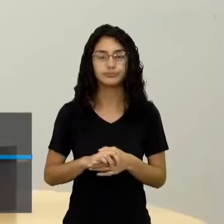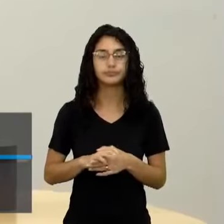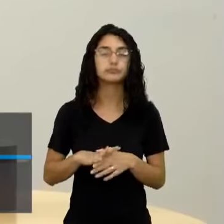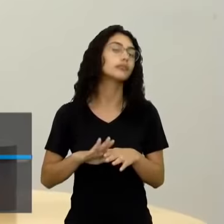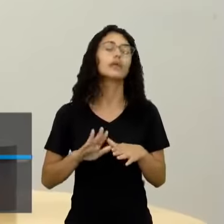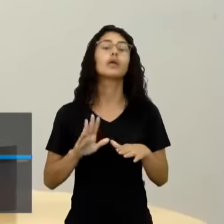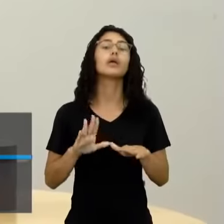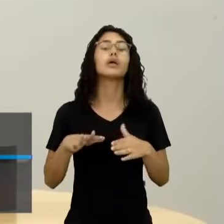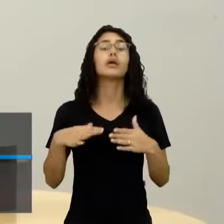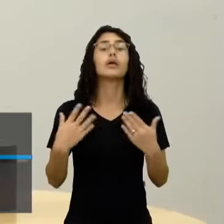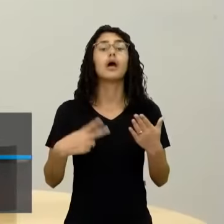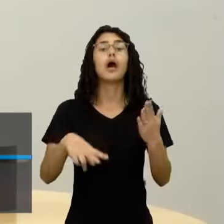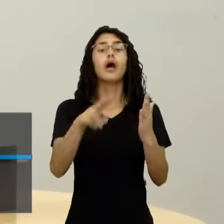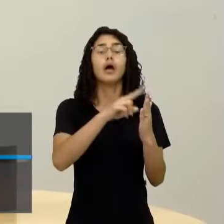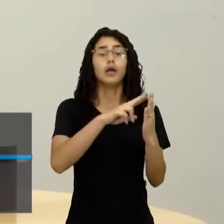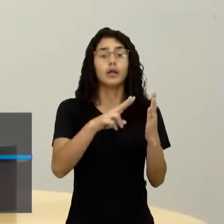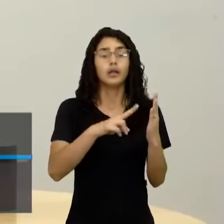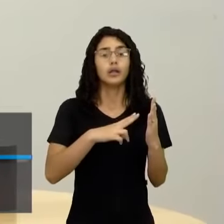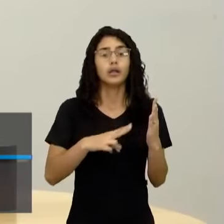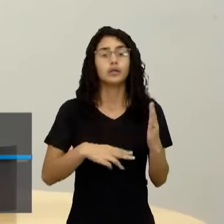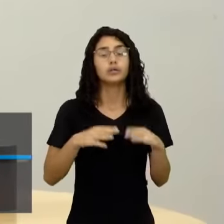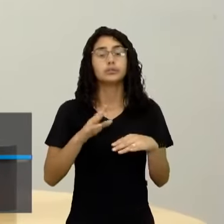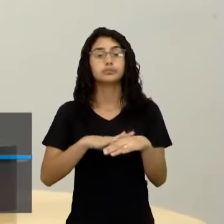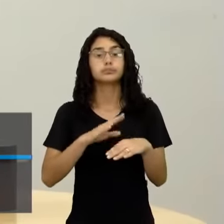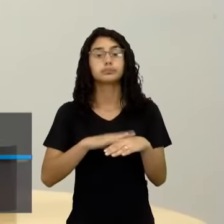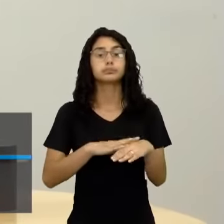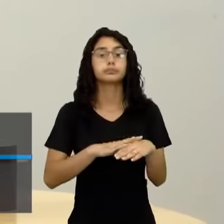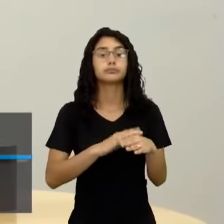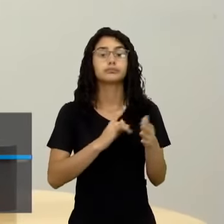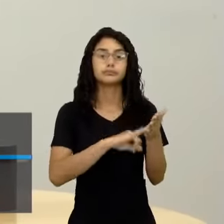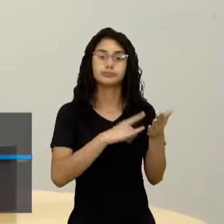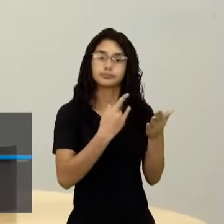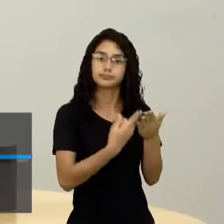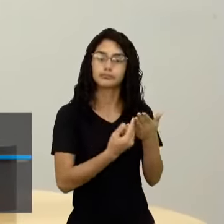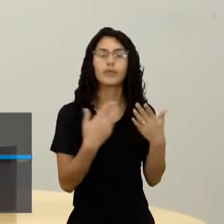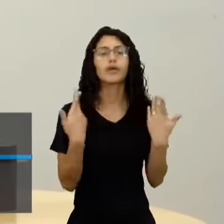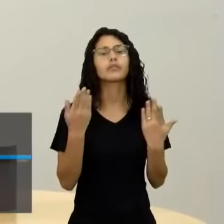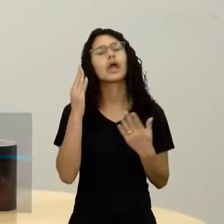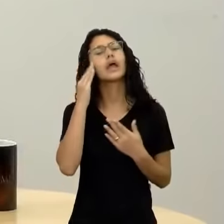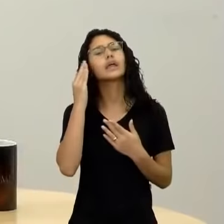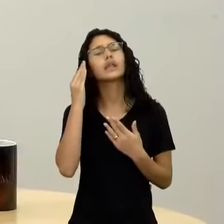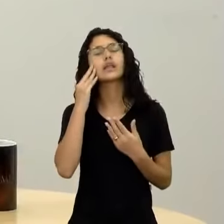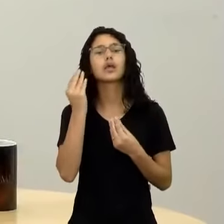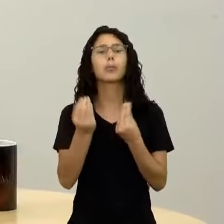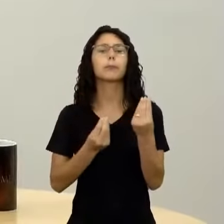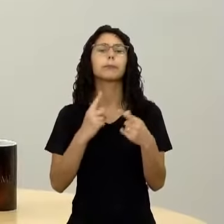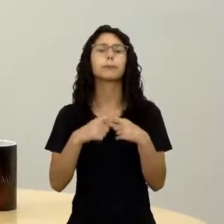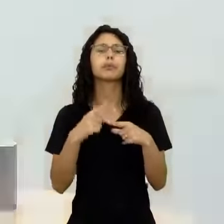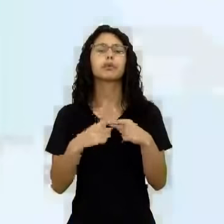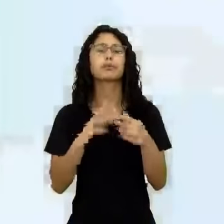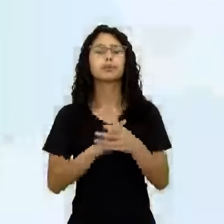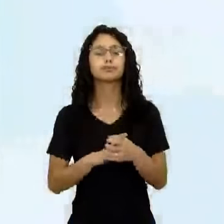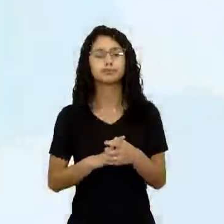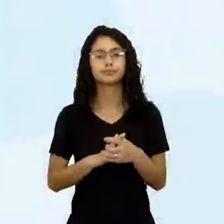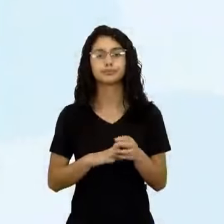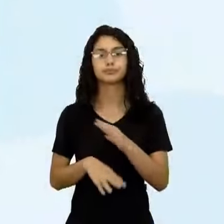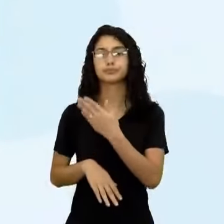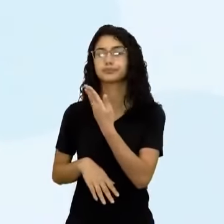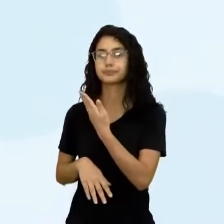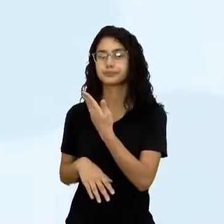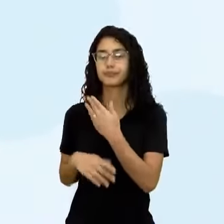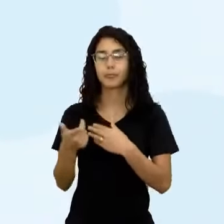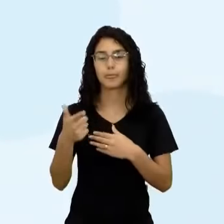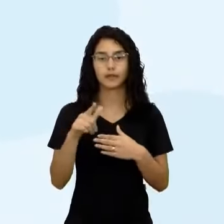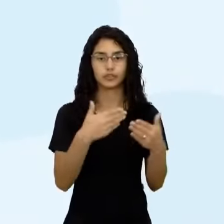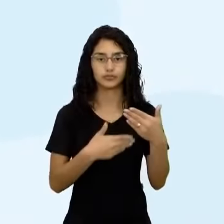ela fez a leitura é para quadrinhos e aí a gente vai entender porquê que isso aconteceu eu peço para botar na tela de novo só para